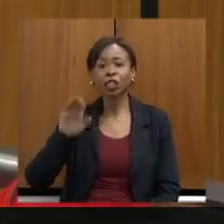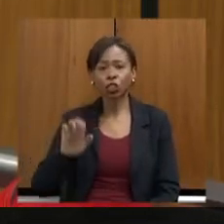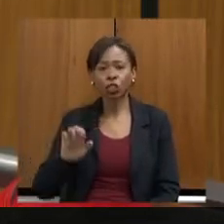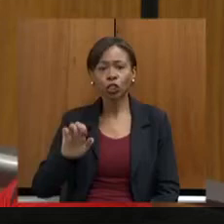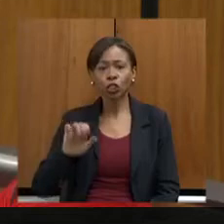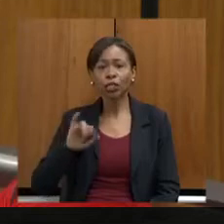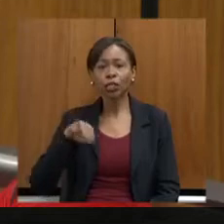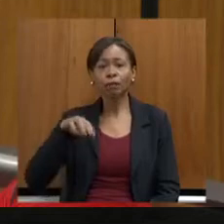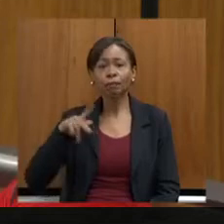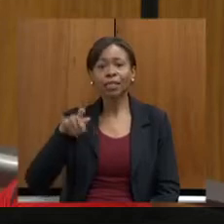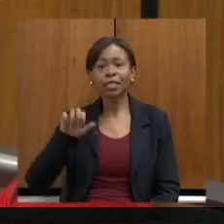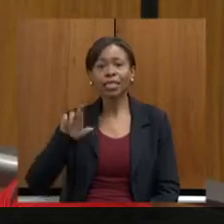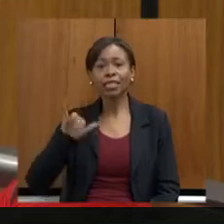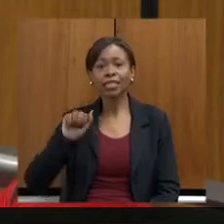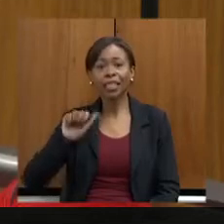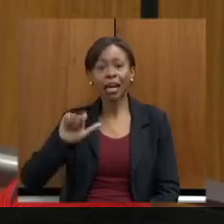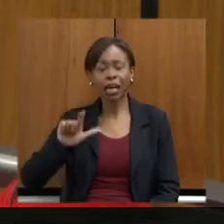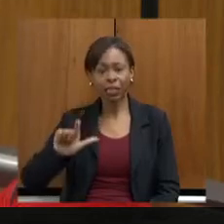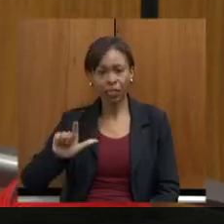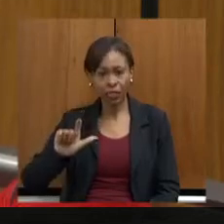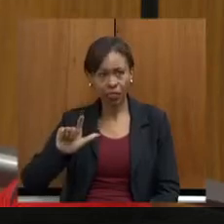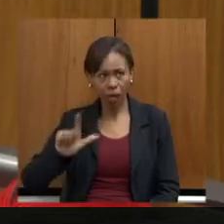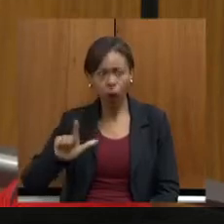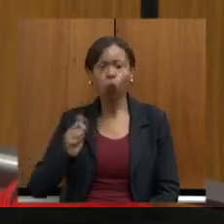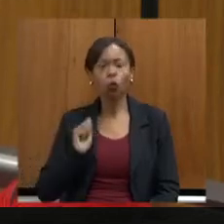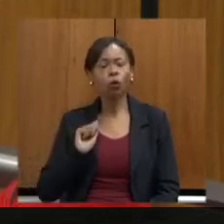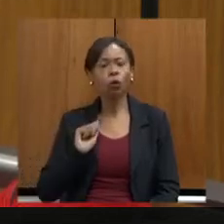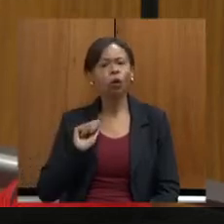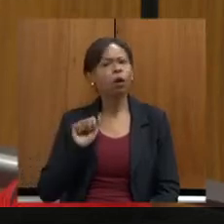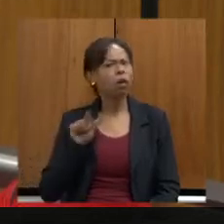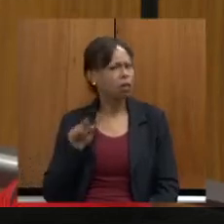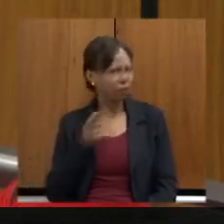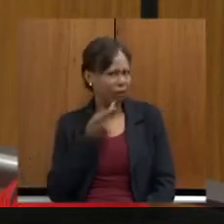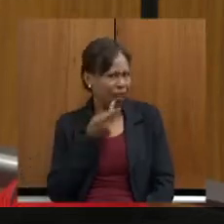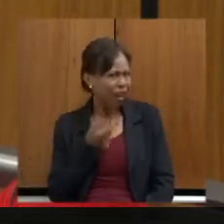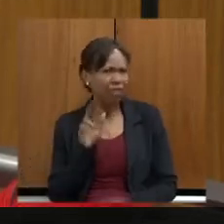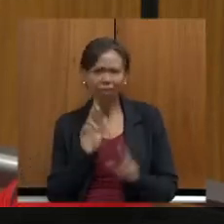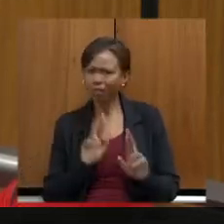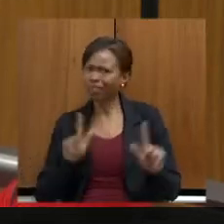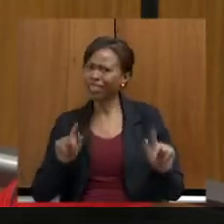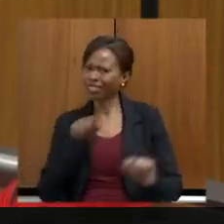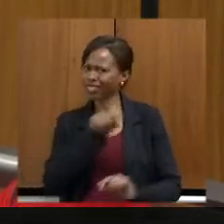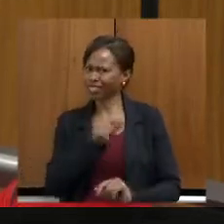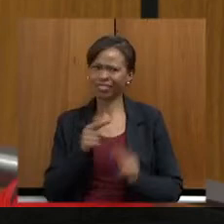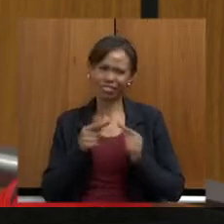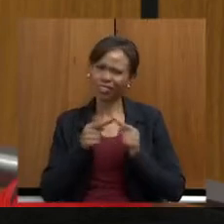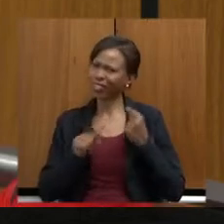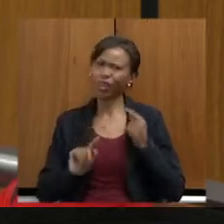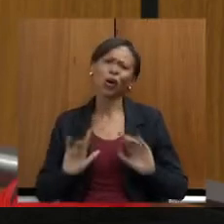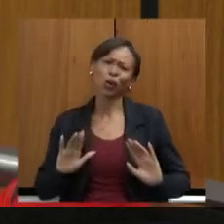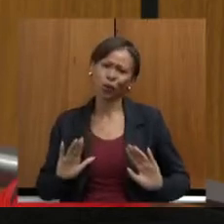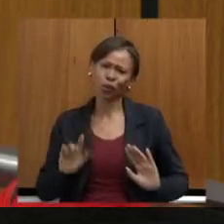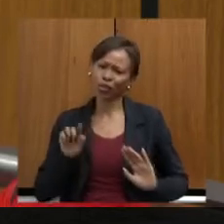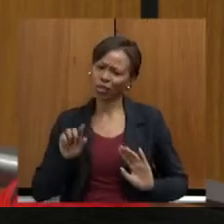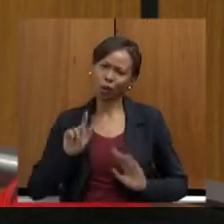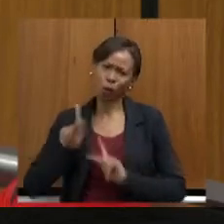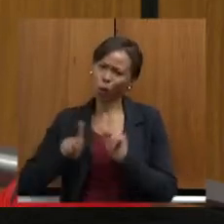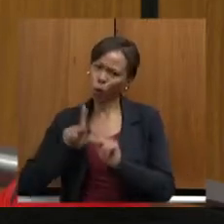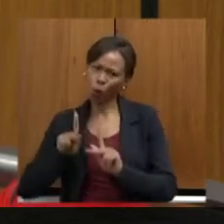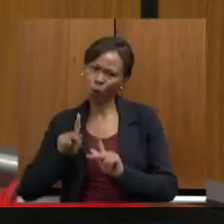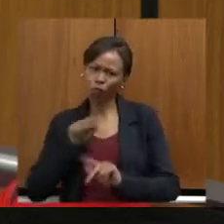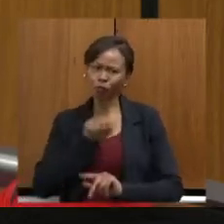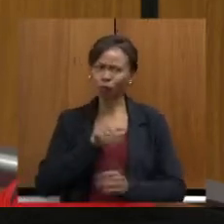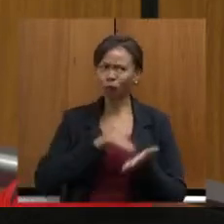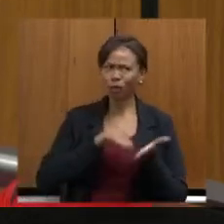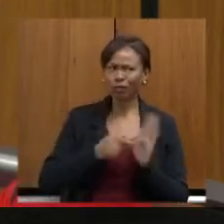i.a. discussão é completamente diferente que foi feita pela comunidade do que foi apresentado aqui